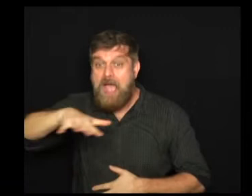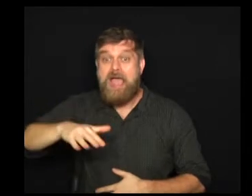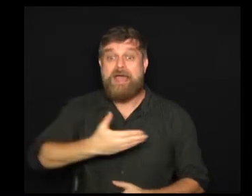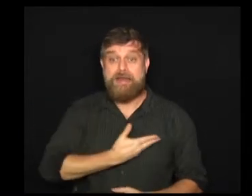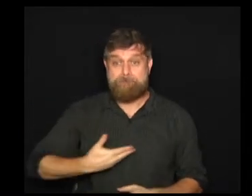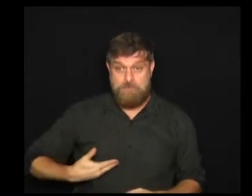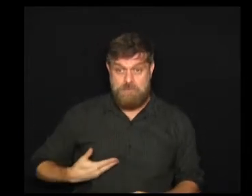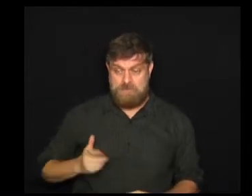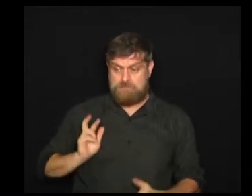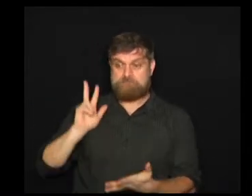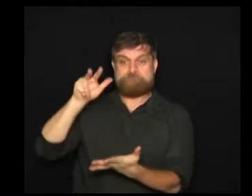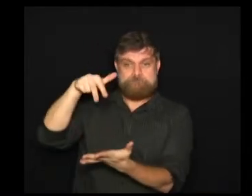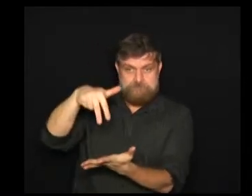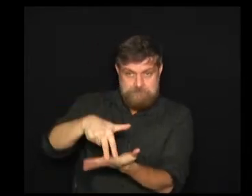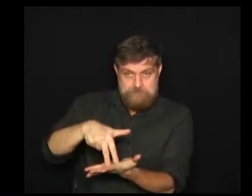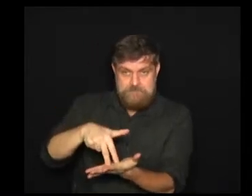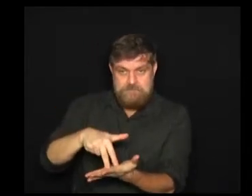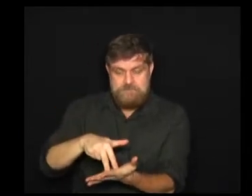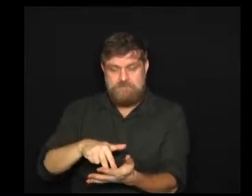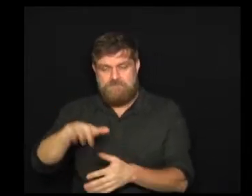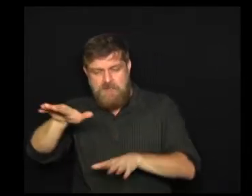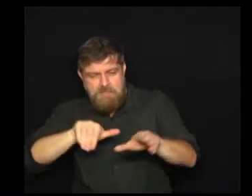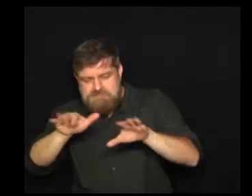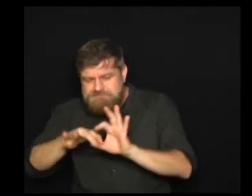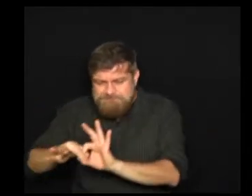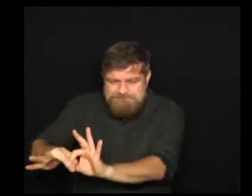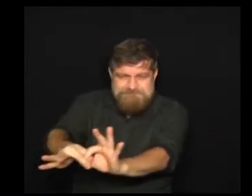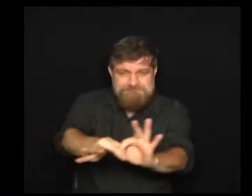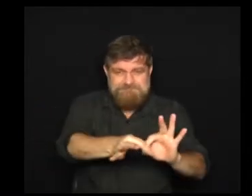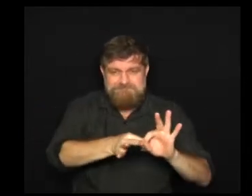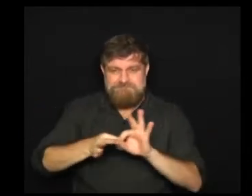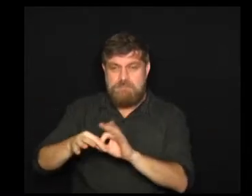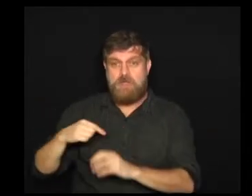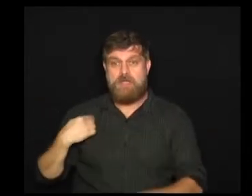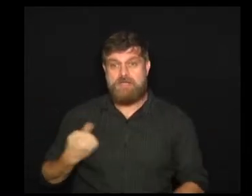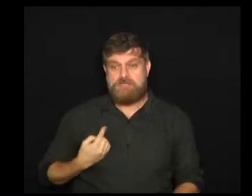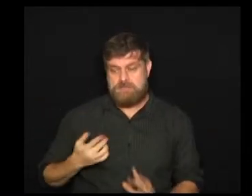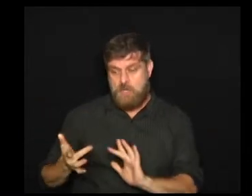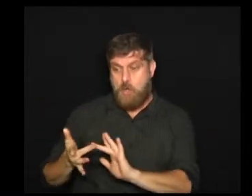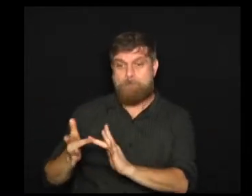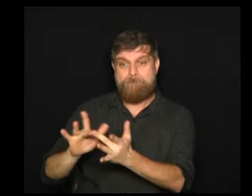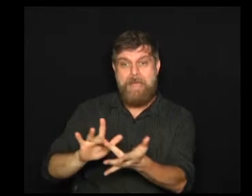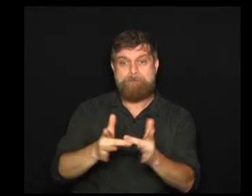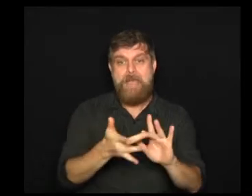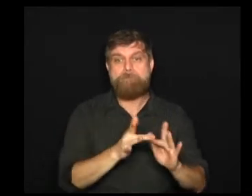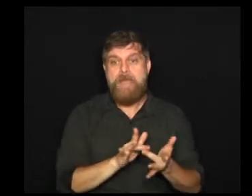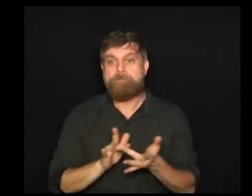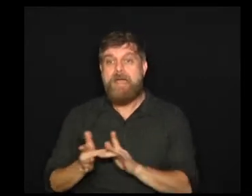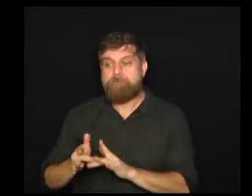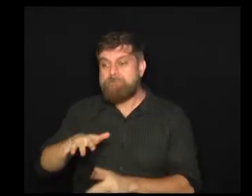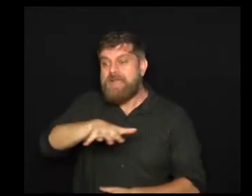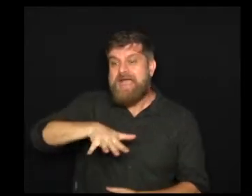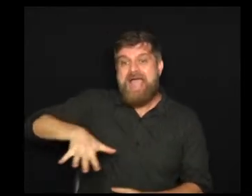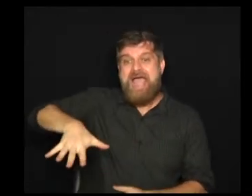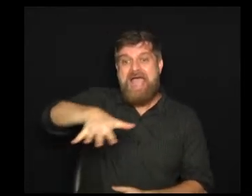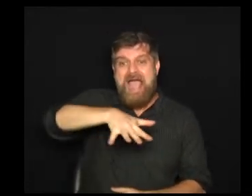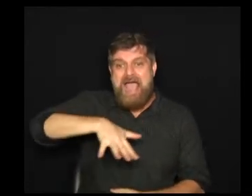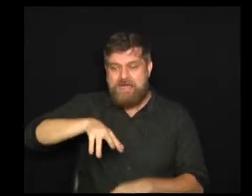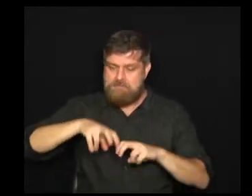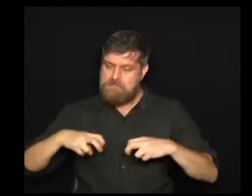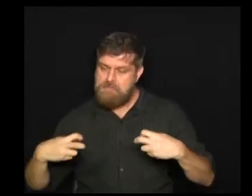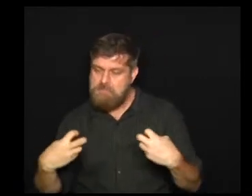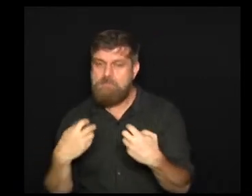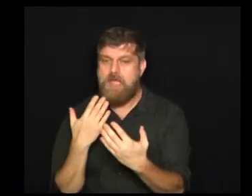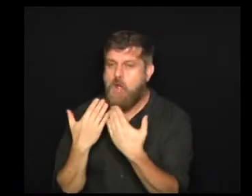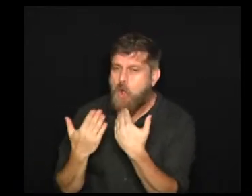públicos, e tem envolvido toda a rede. Então, é o que nós chamamos de rede intersetorial, que aí participa dessas conversas não